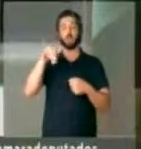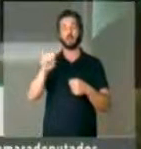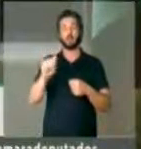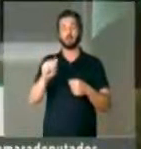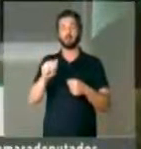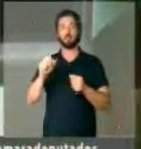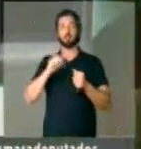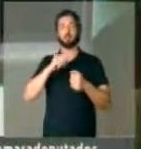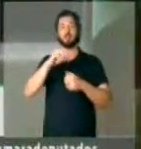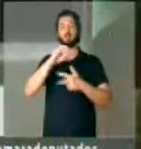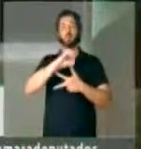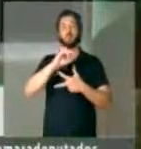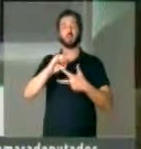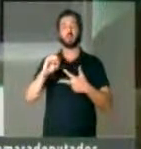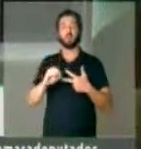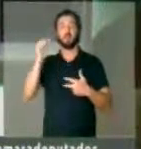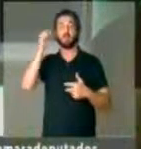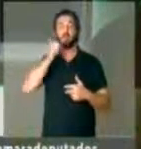a Arielle como